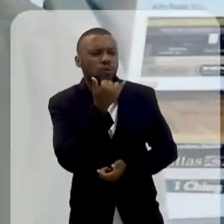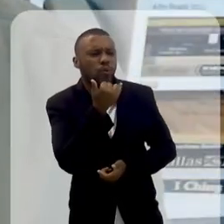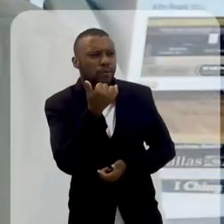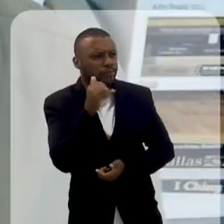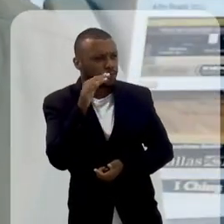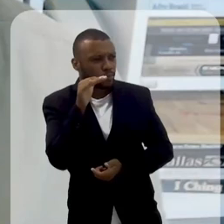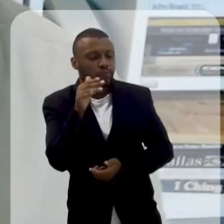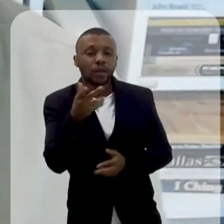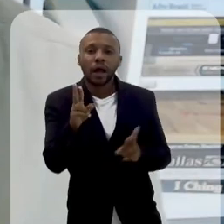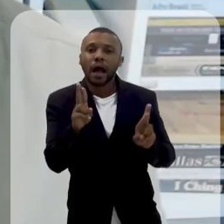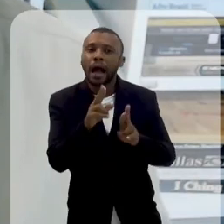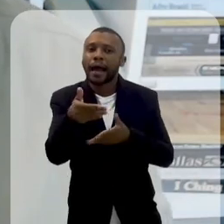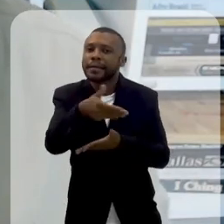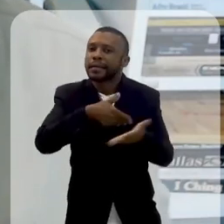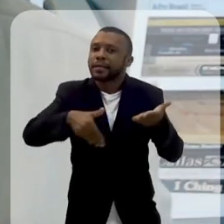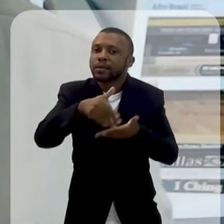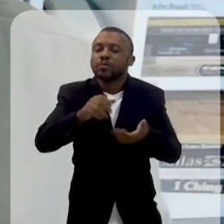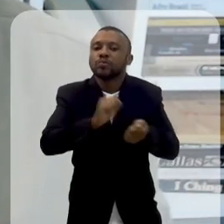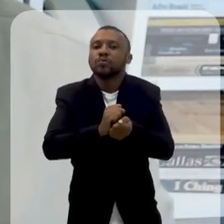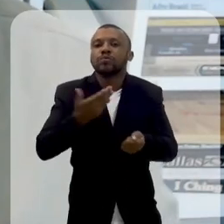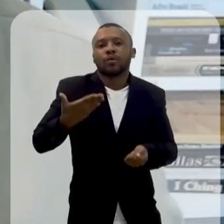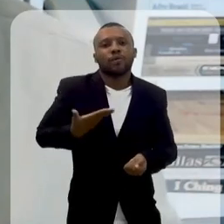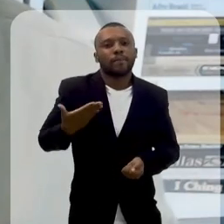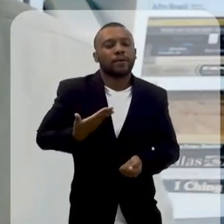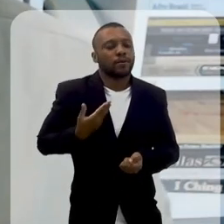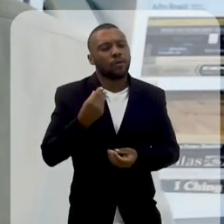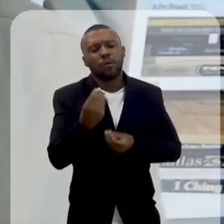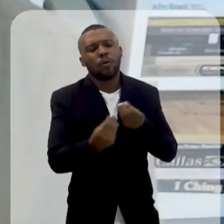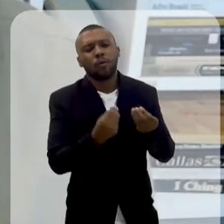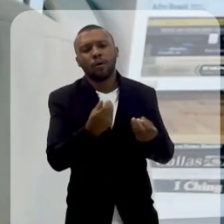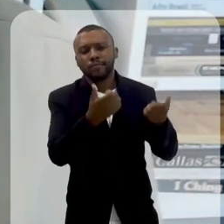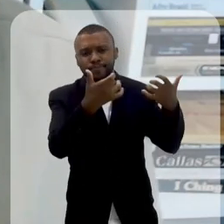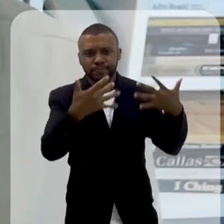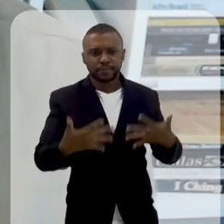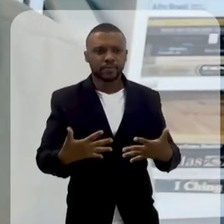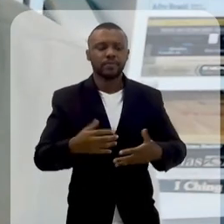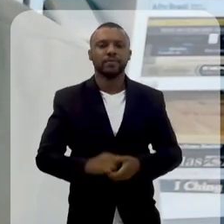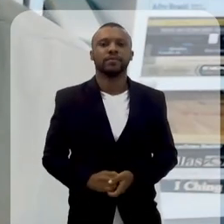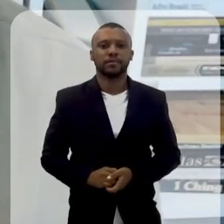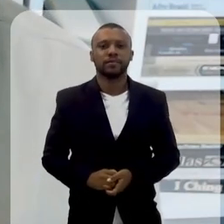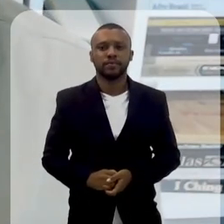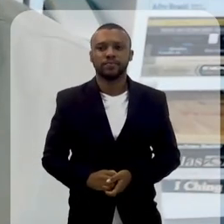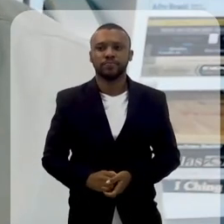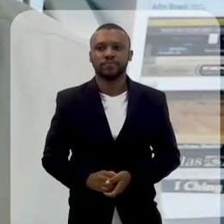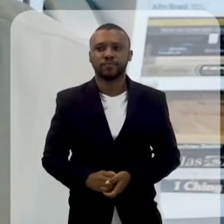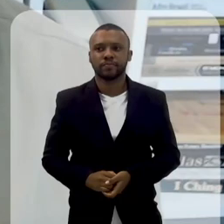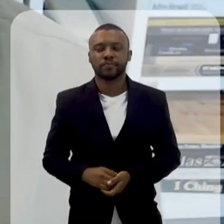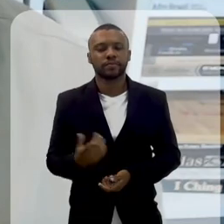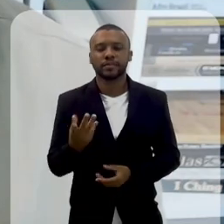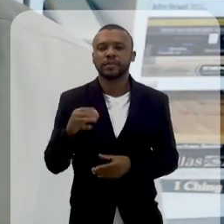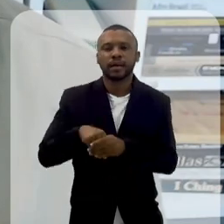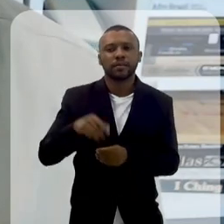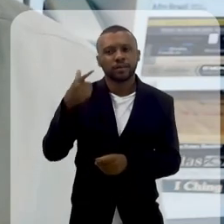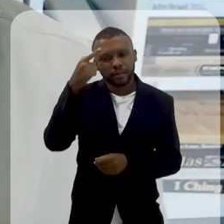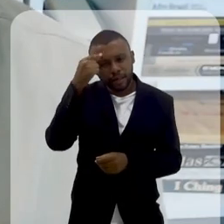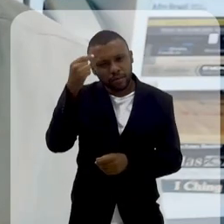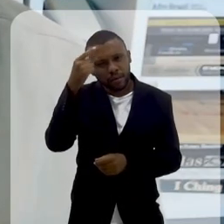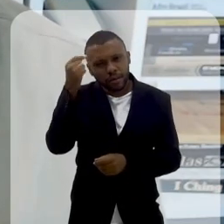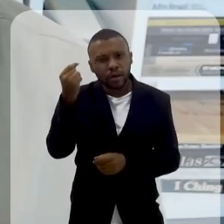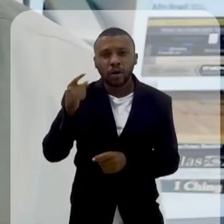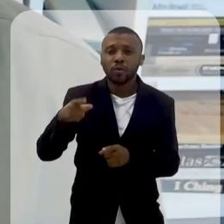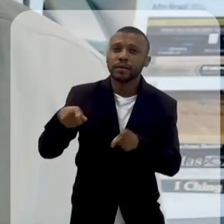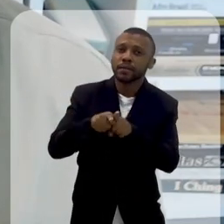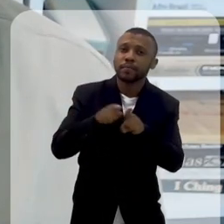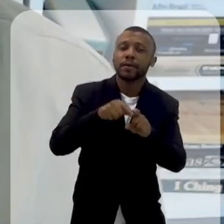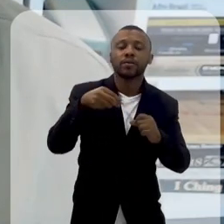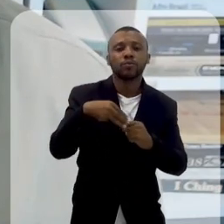só uma curiosidade. E a relação com os colegas, tanto no, no, na, na, na